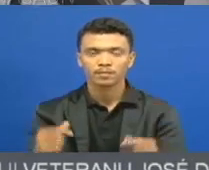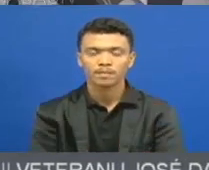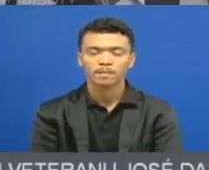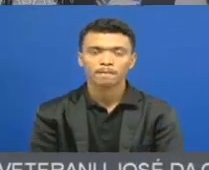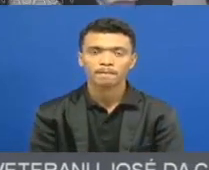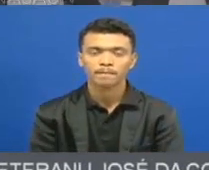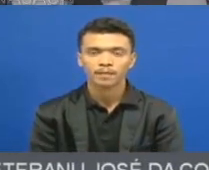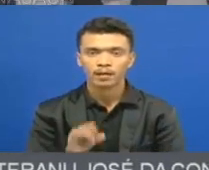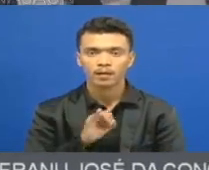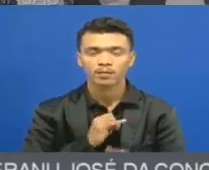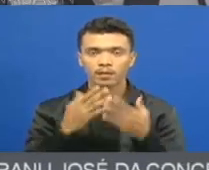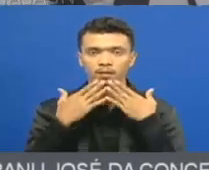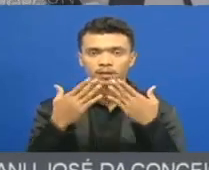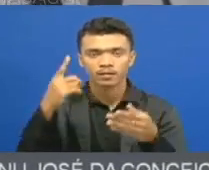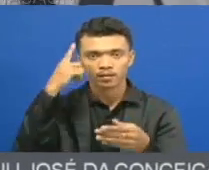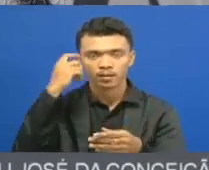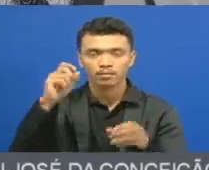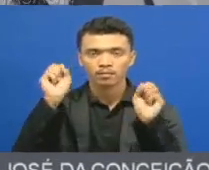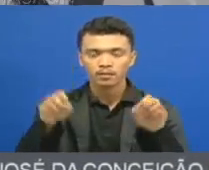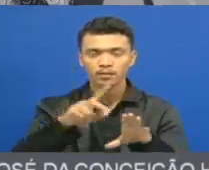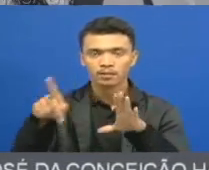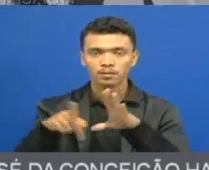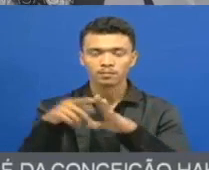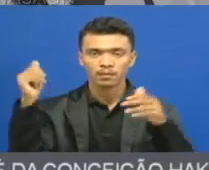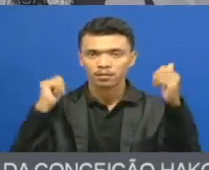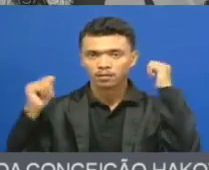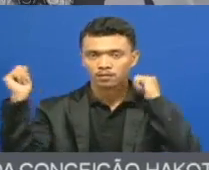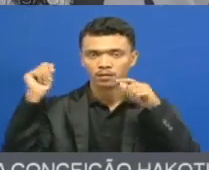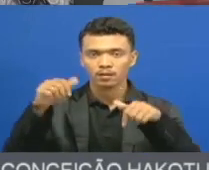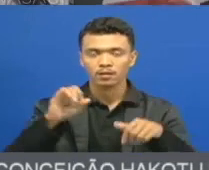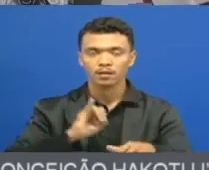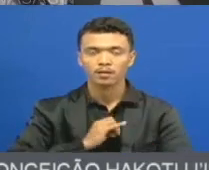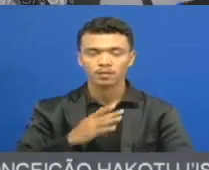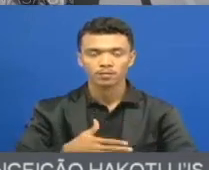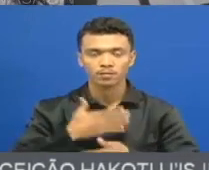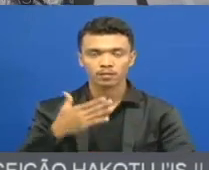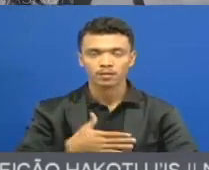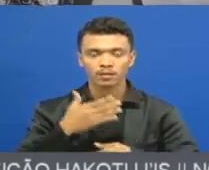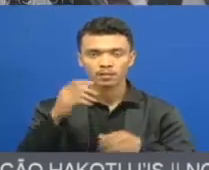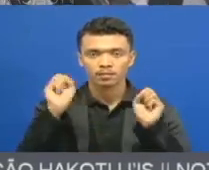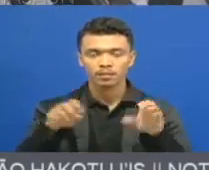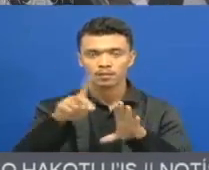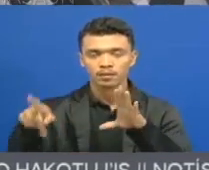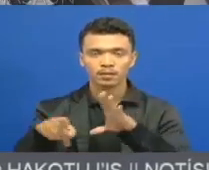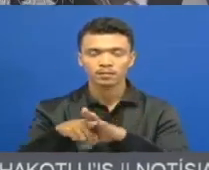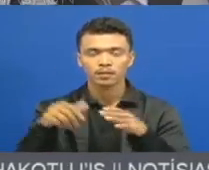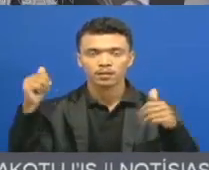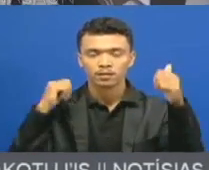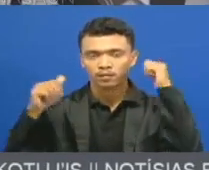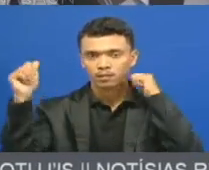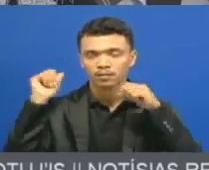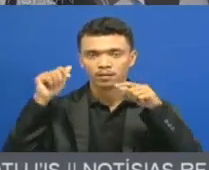to agradece teves tamba bele participa e evento nene, hau contente e participa evento nene, evento